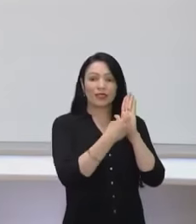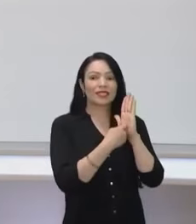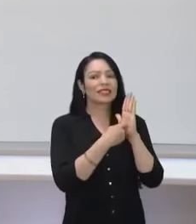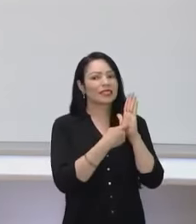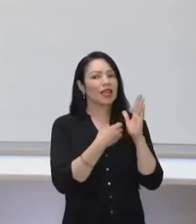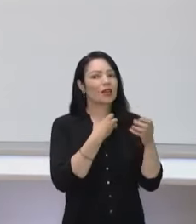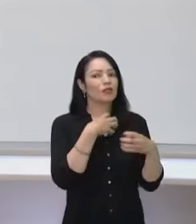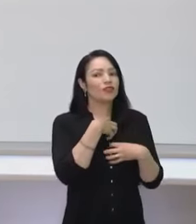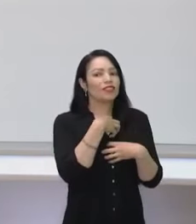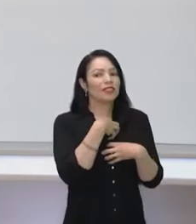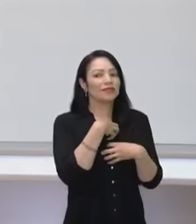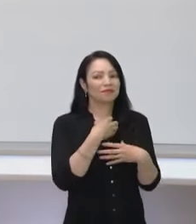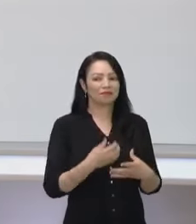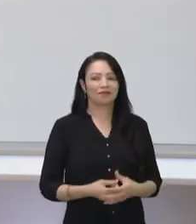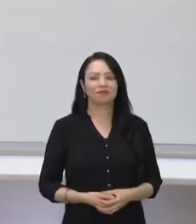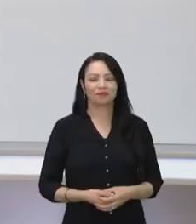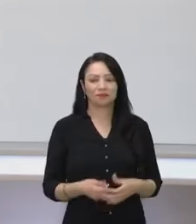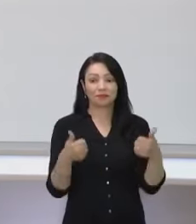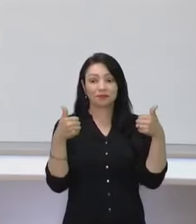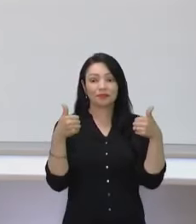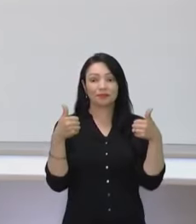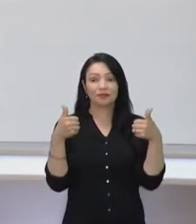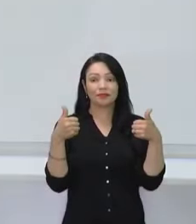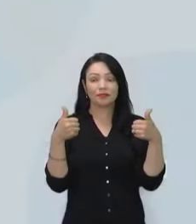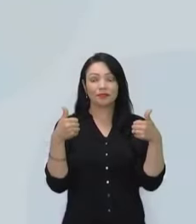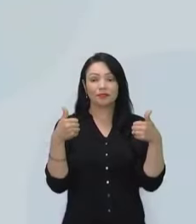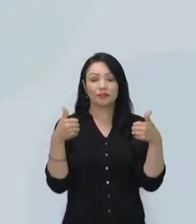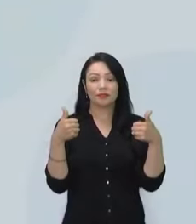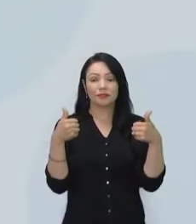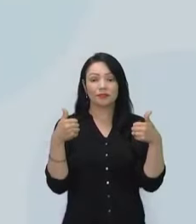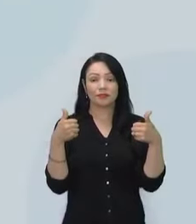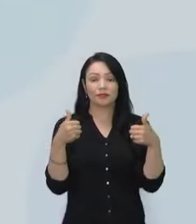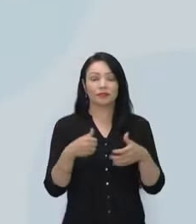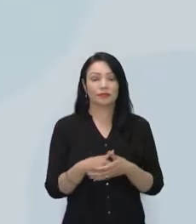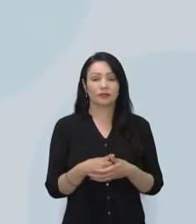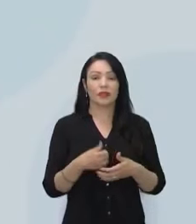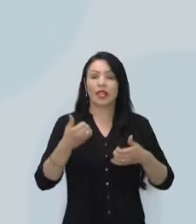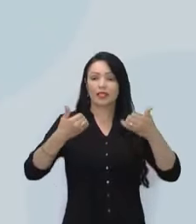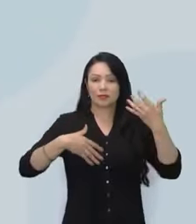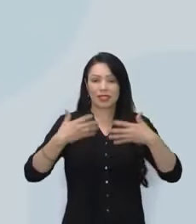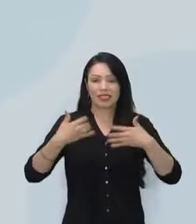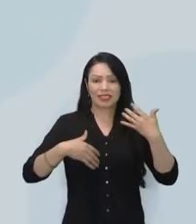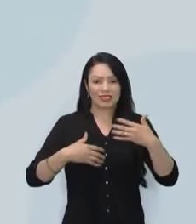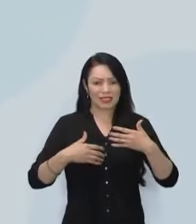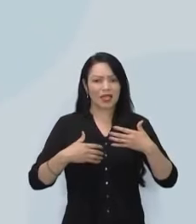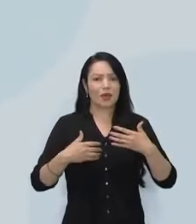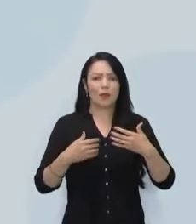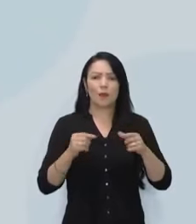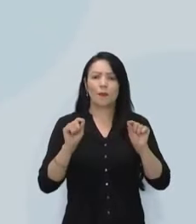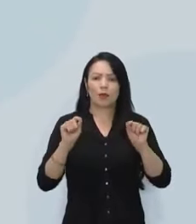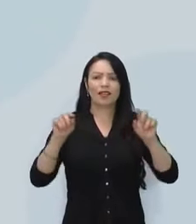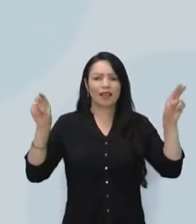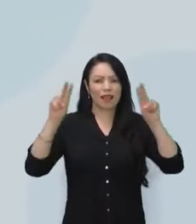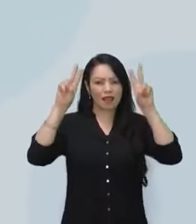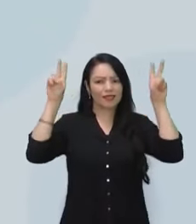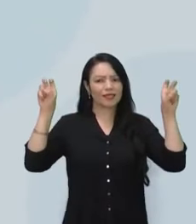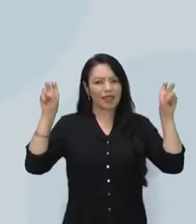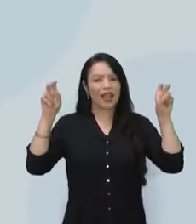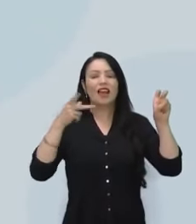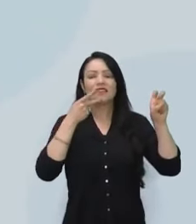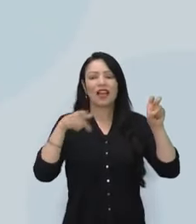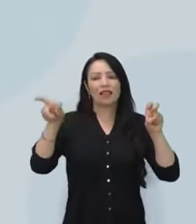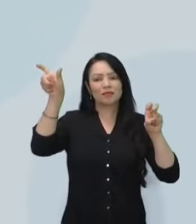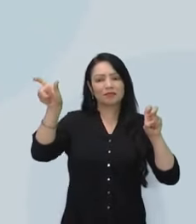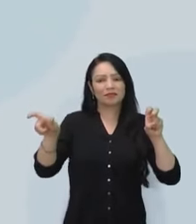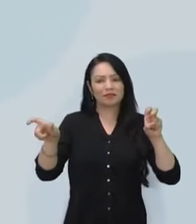a reprodução da fala de alguém. Ok? Vamos para... Aí está a explicação da alternativa. Uma das funções das aspas é destacar a fala de